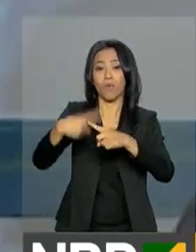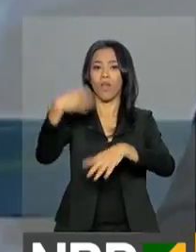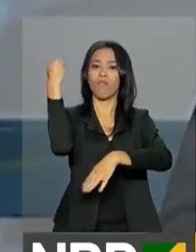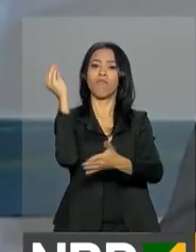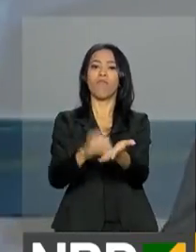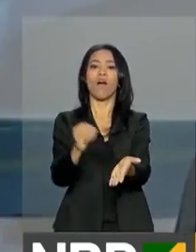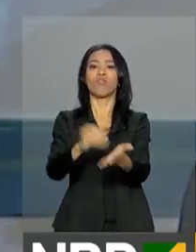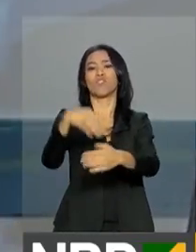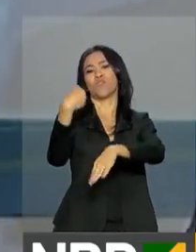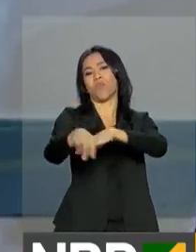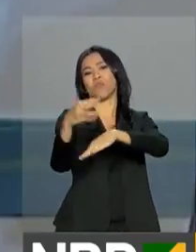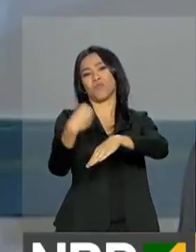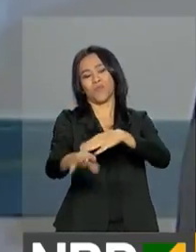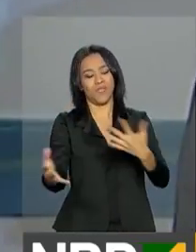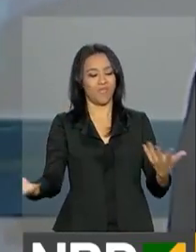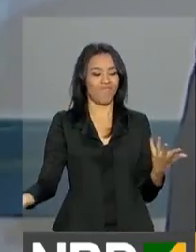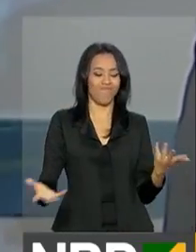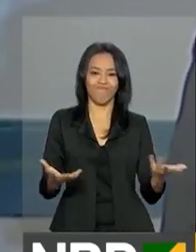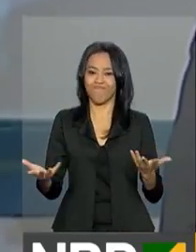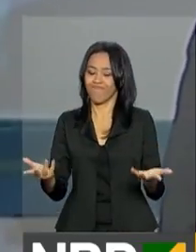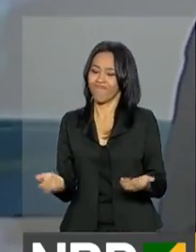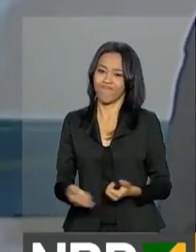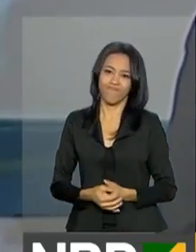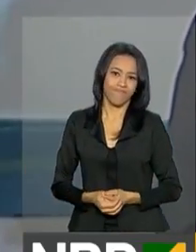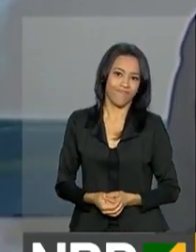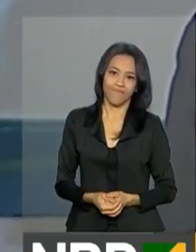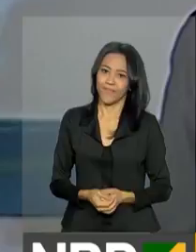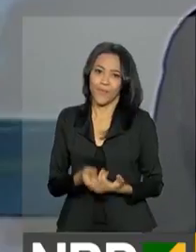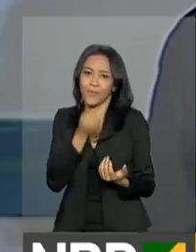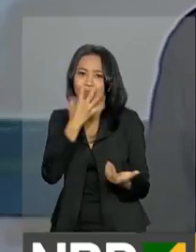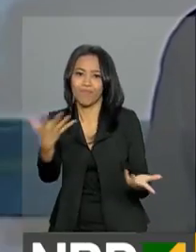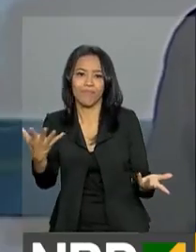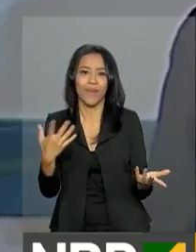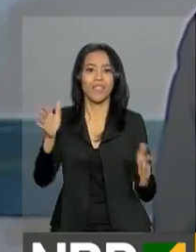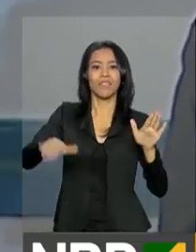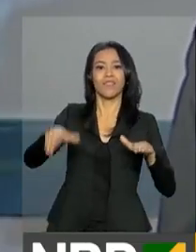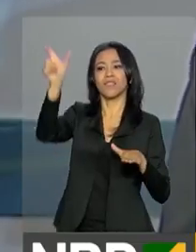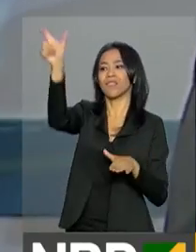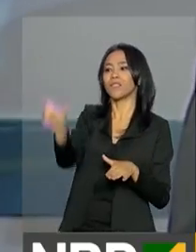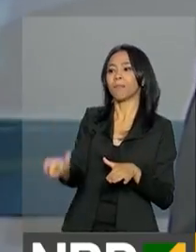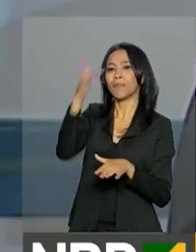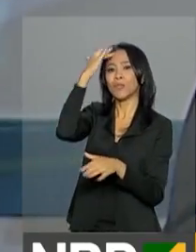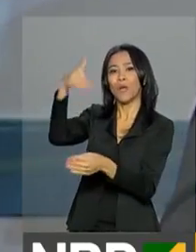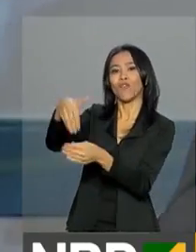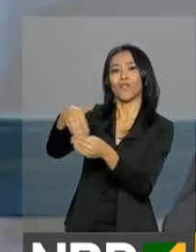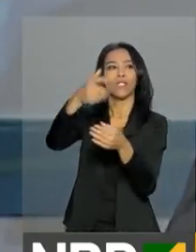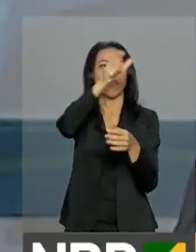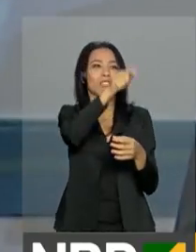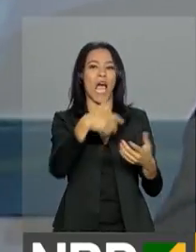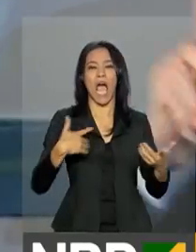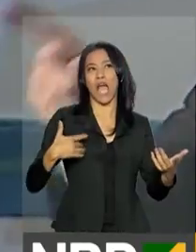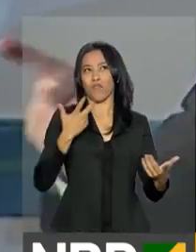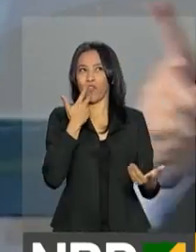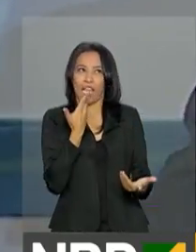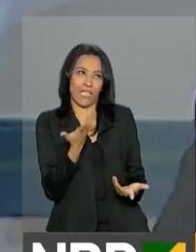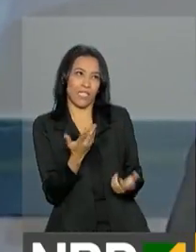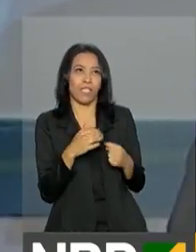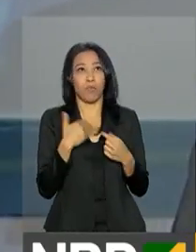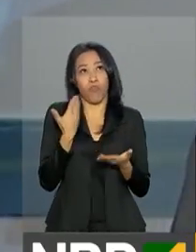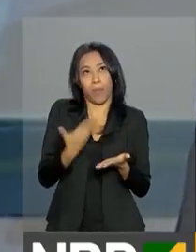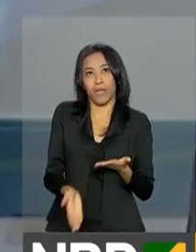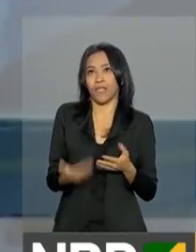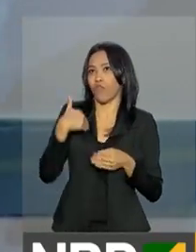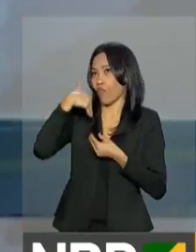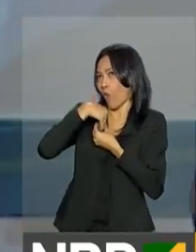digamos assim, a malemolência, muitas vezes, né, de candidatos, ao fundamento de que não vou dizer isso porque eu perco